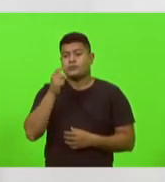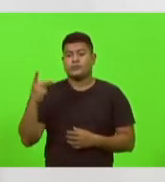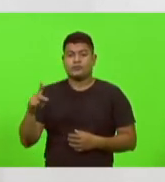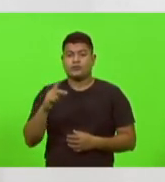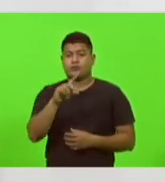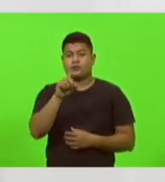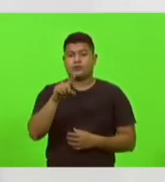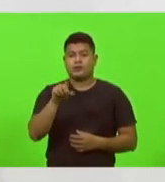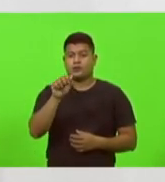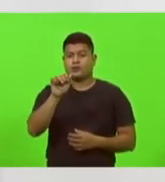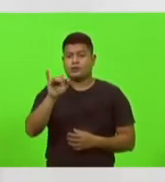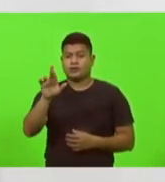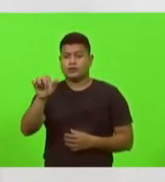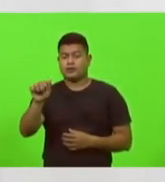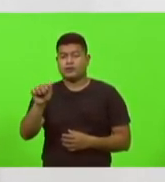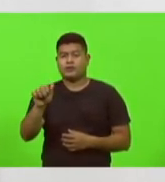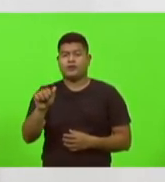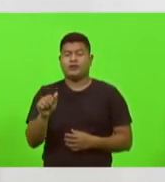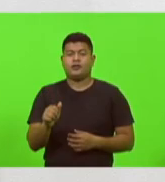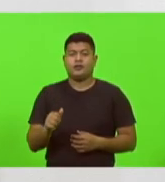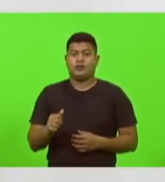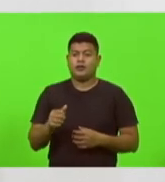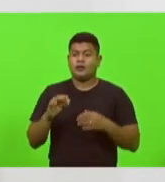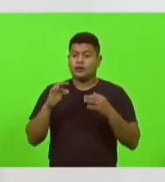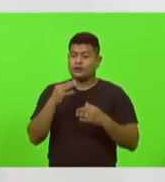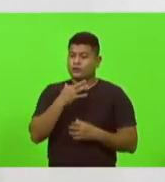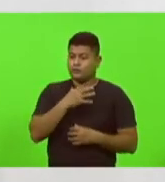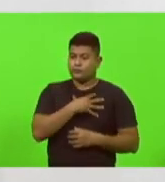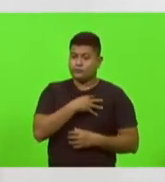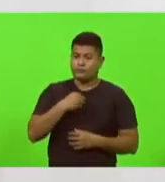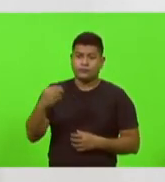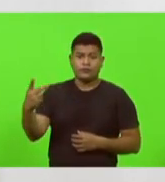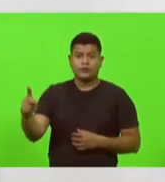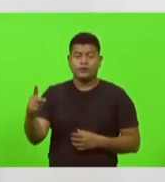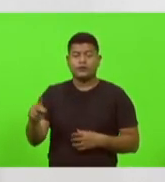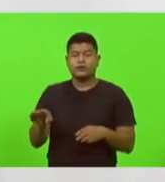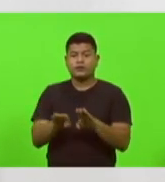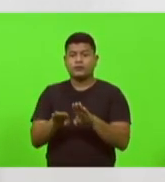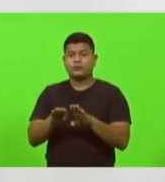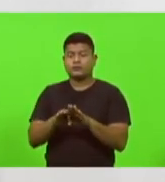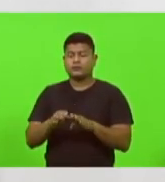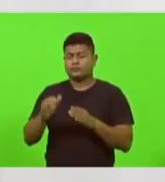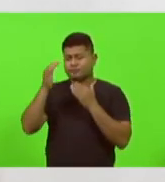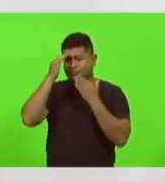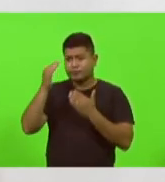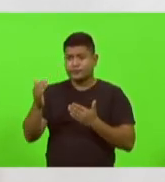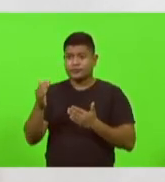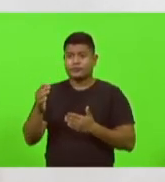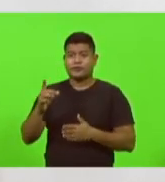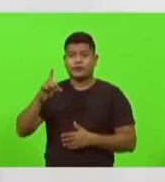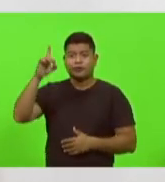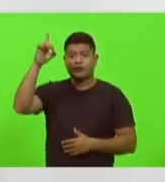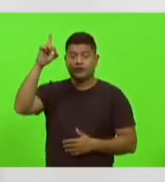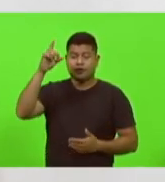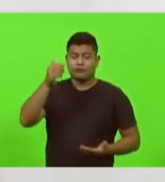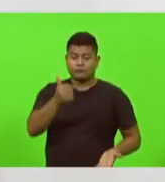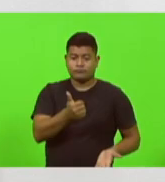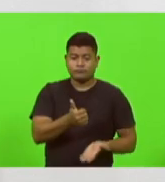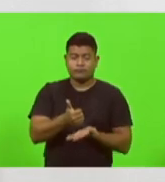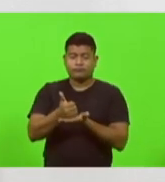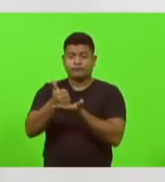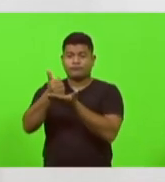filhos, o nosso muito obrigado. Que Deus o acolha